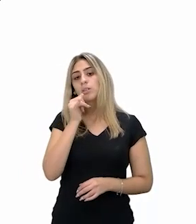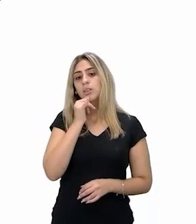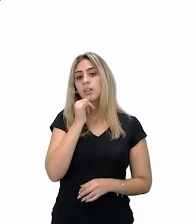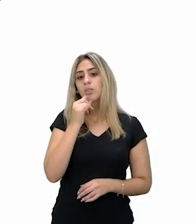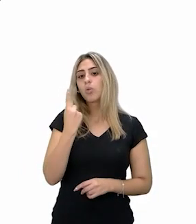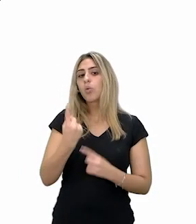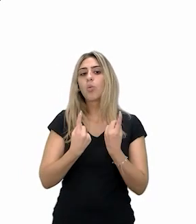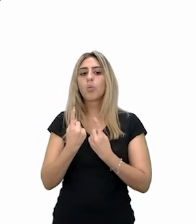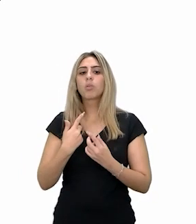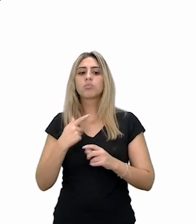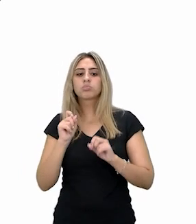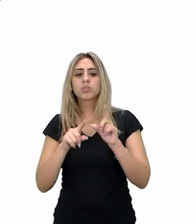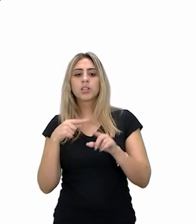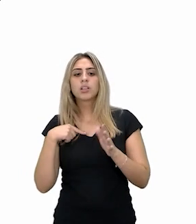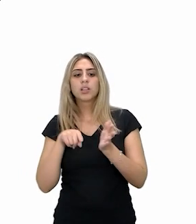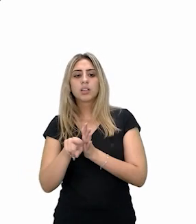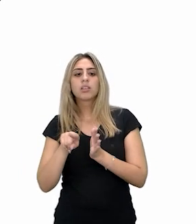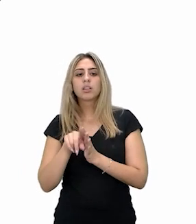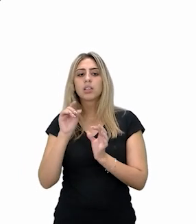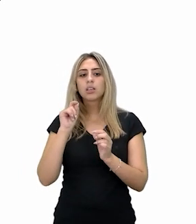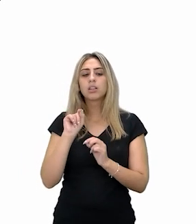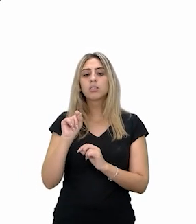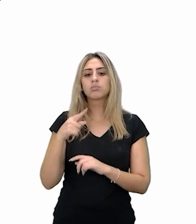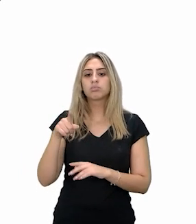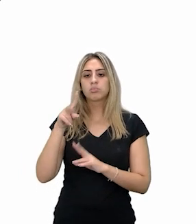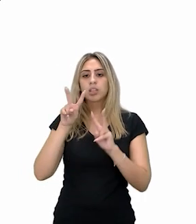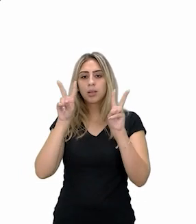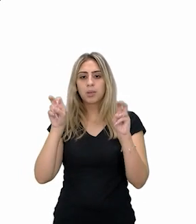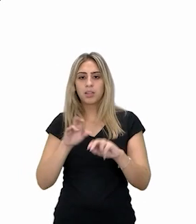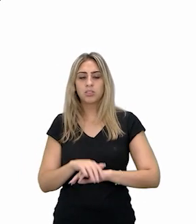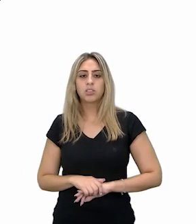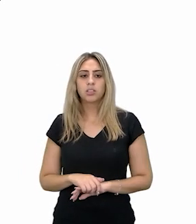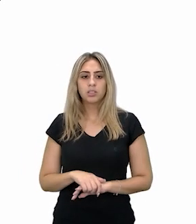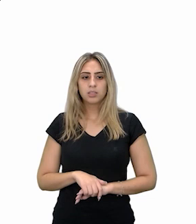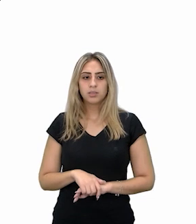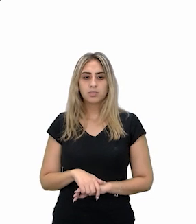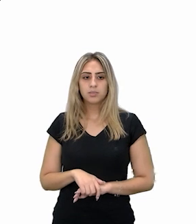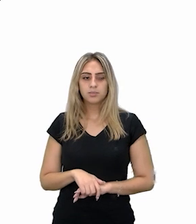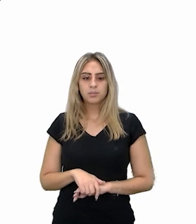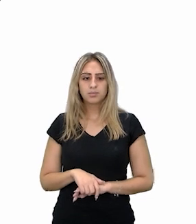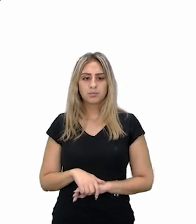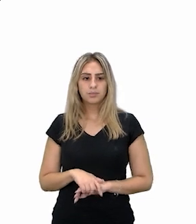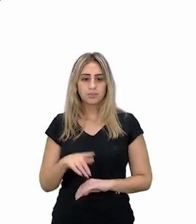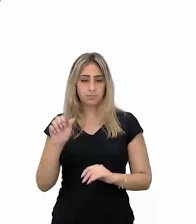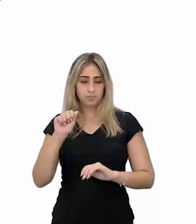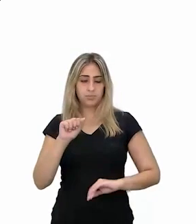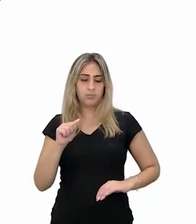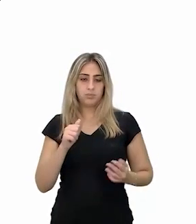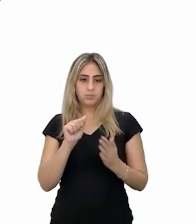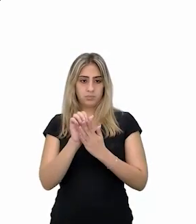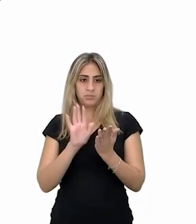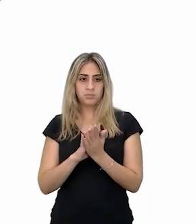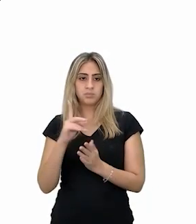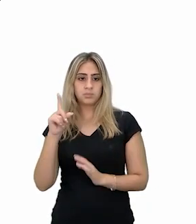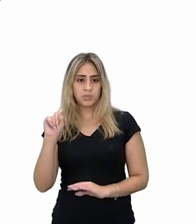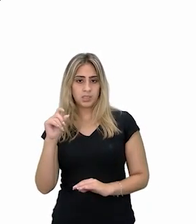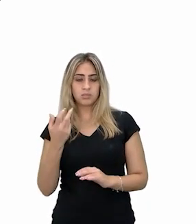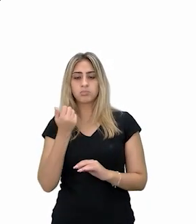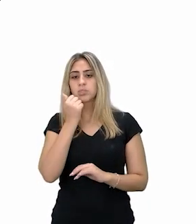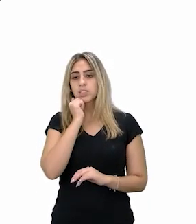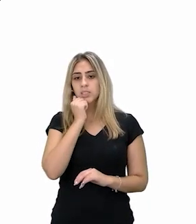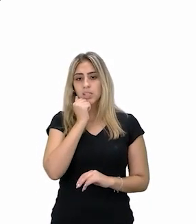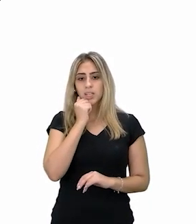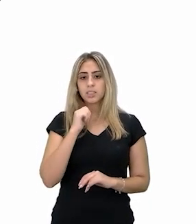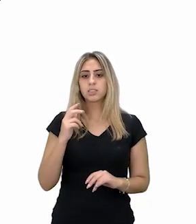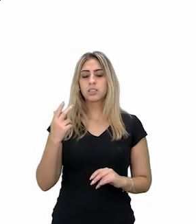uma das questões que trabalhavam essa temática. É a atividade 10 da prova, então, de Ciências da Natureza